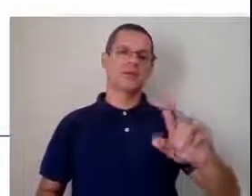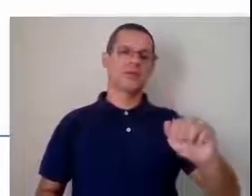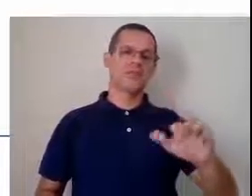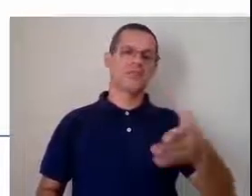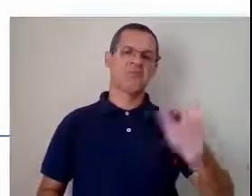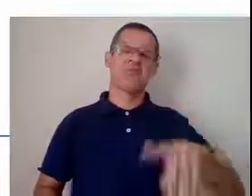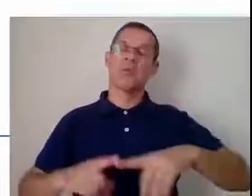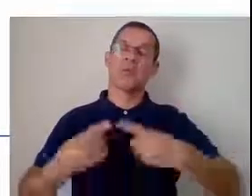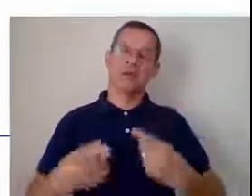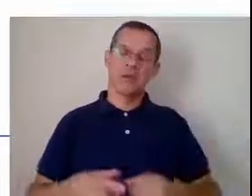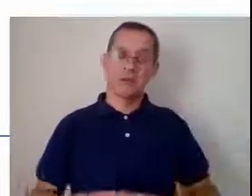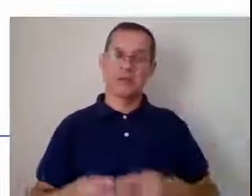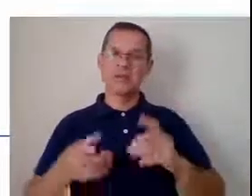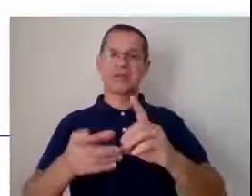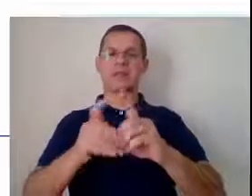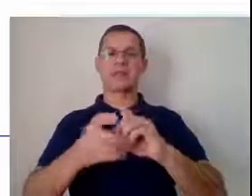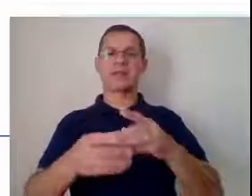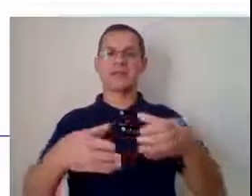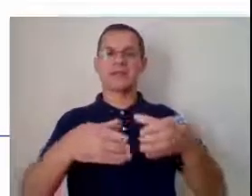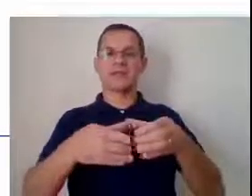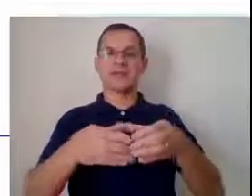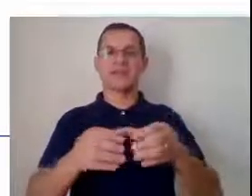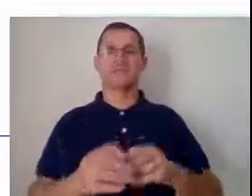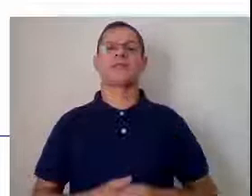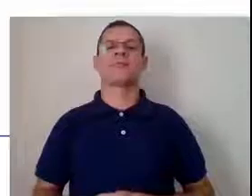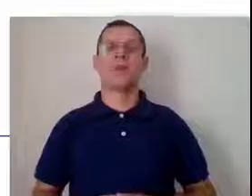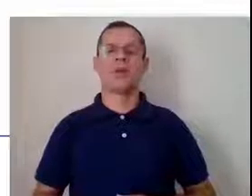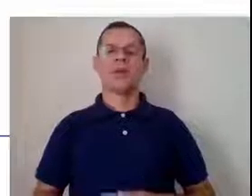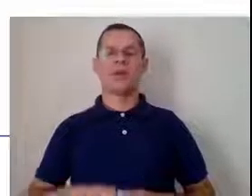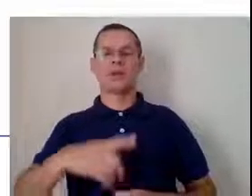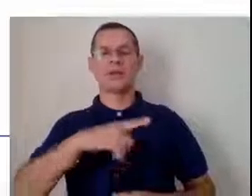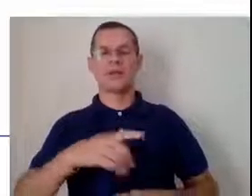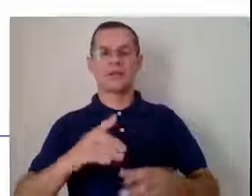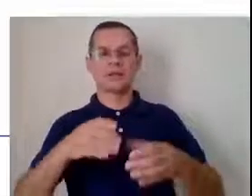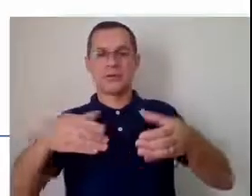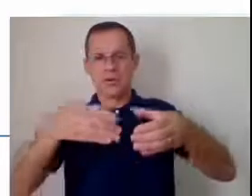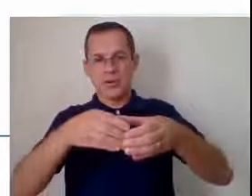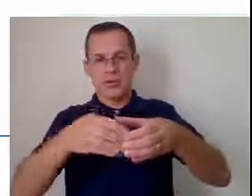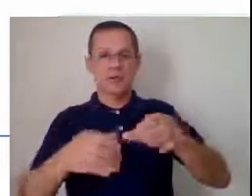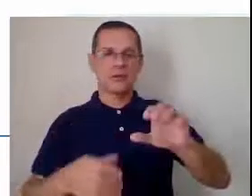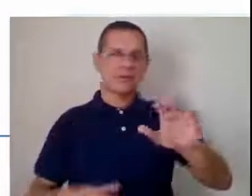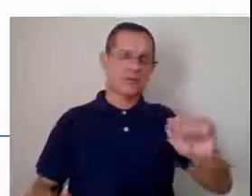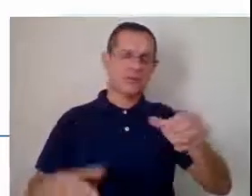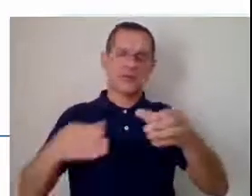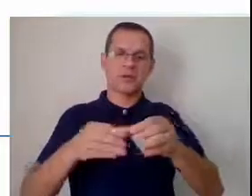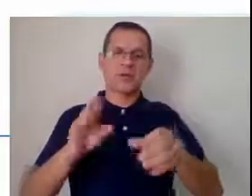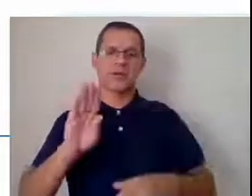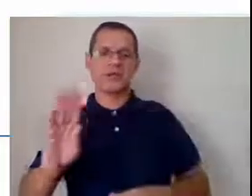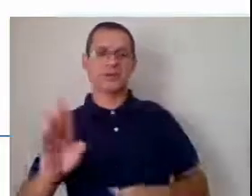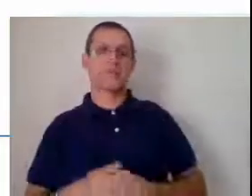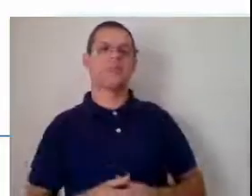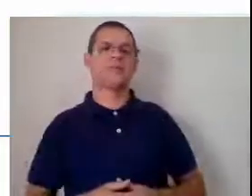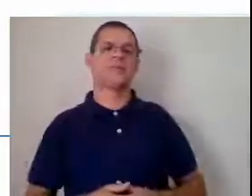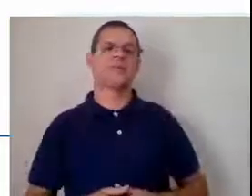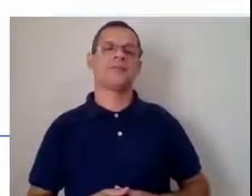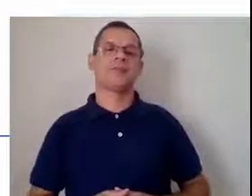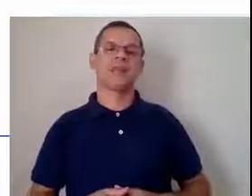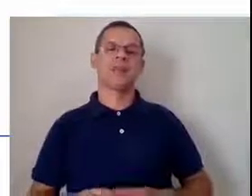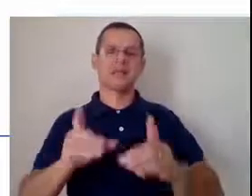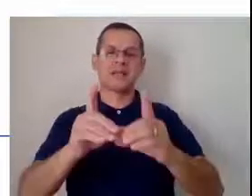ferradura. Intersecção de conjuntos. Dados os conjuntos A e o conjunto B,